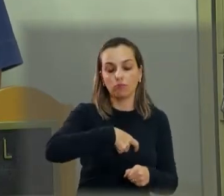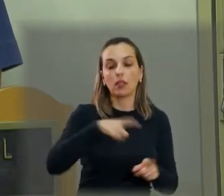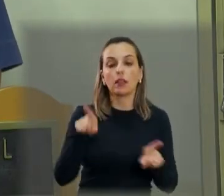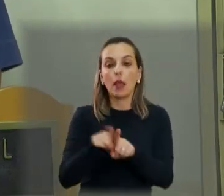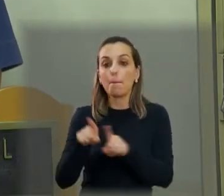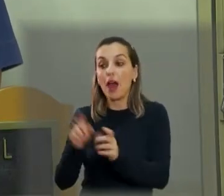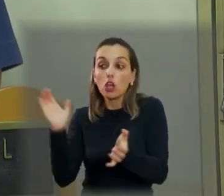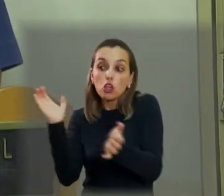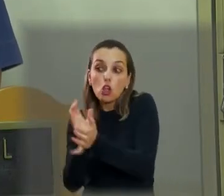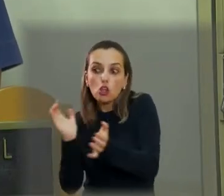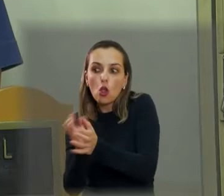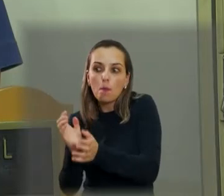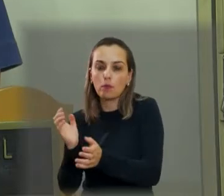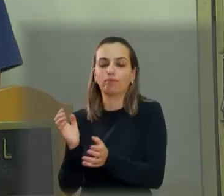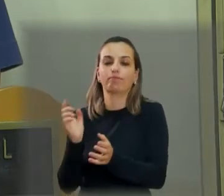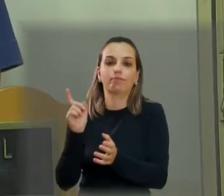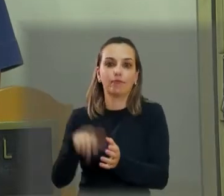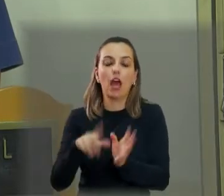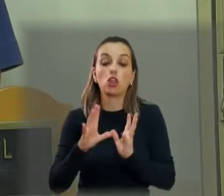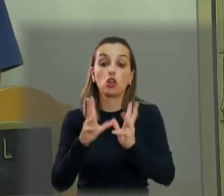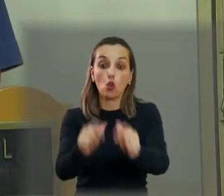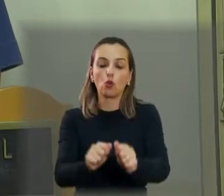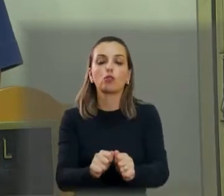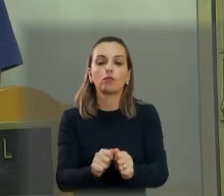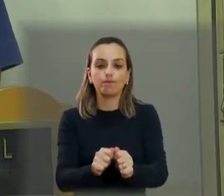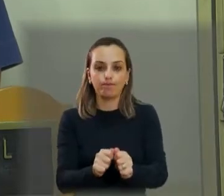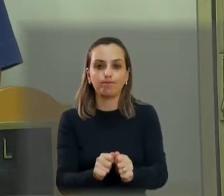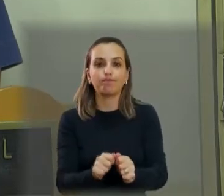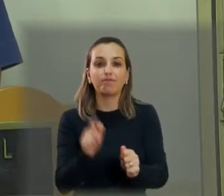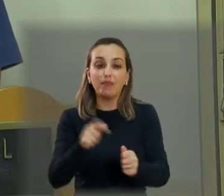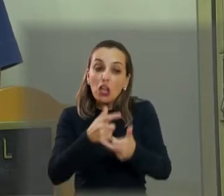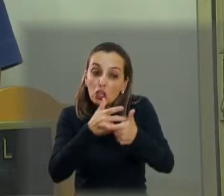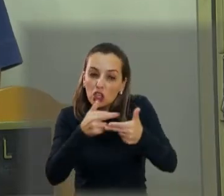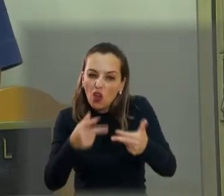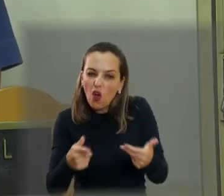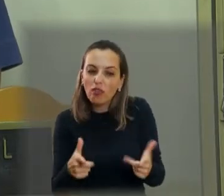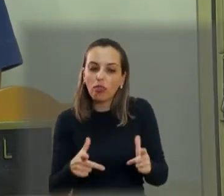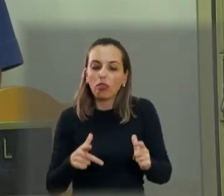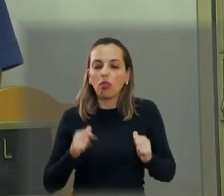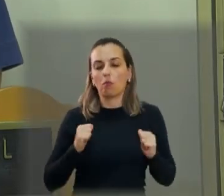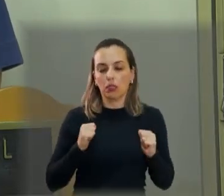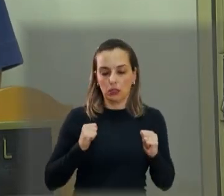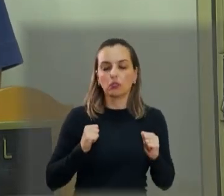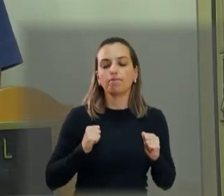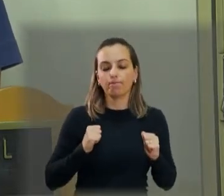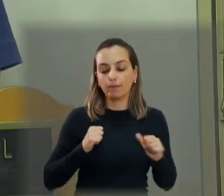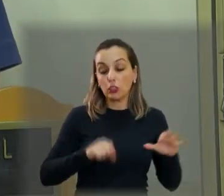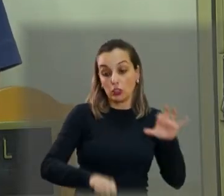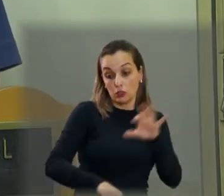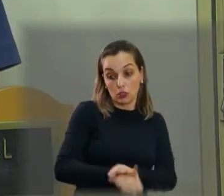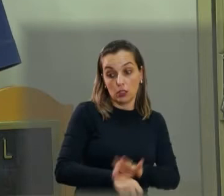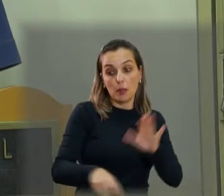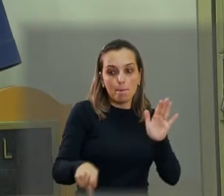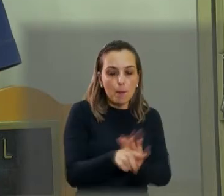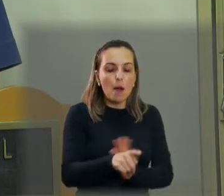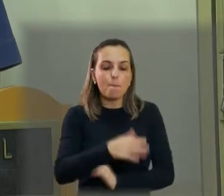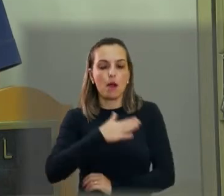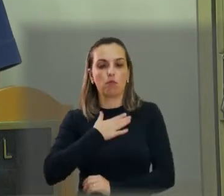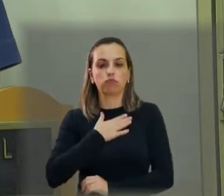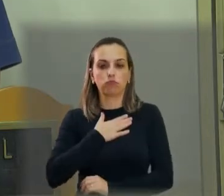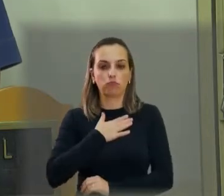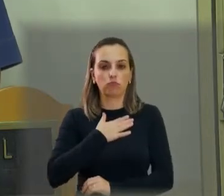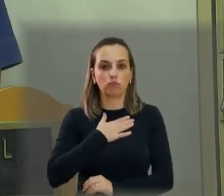gente tem que pensar e deixar de fazer certas coisas para a nossa segurança e para a segurança